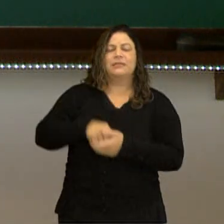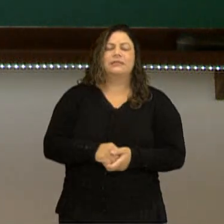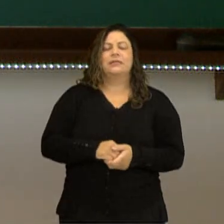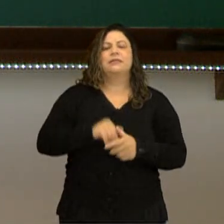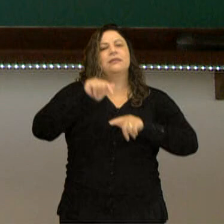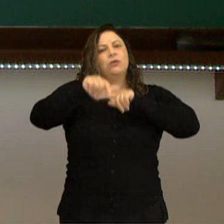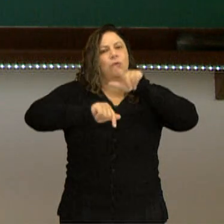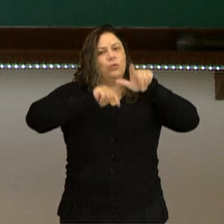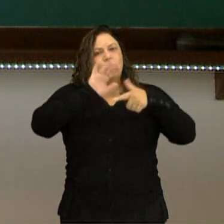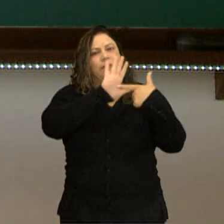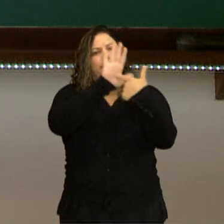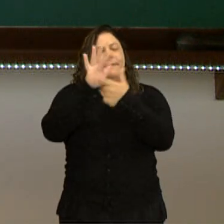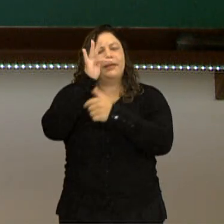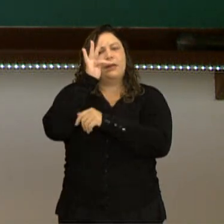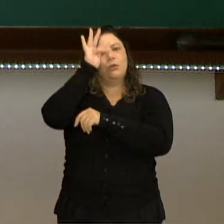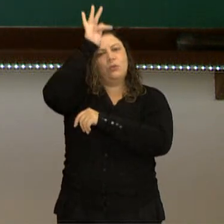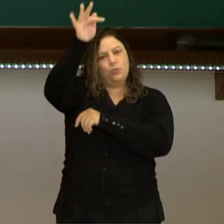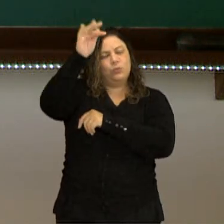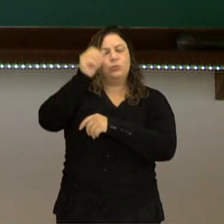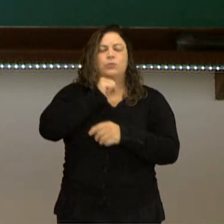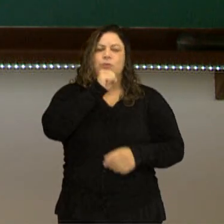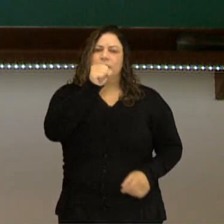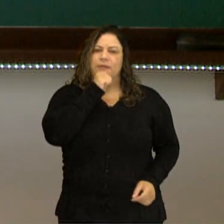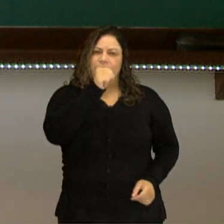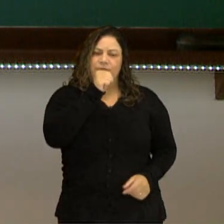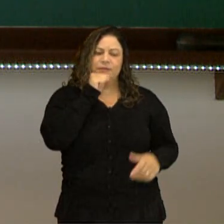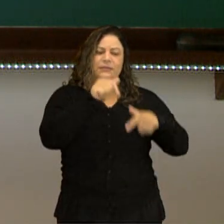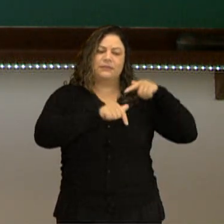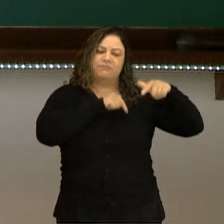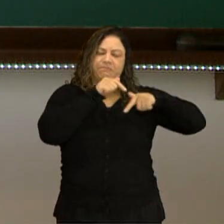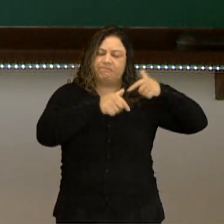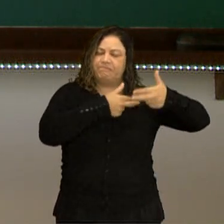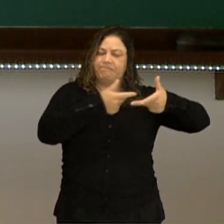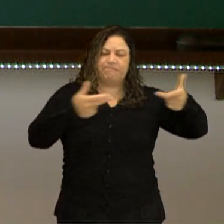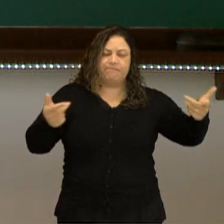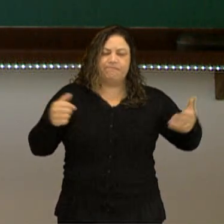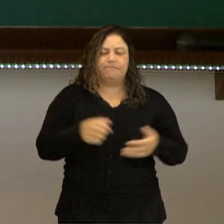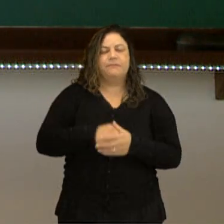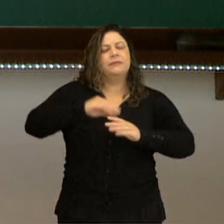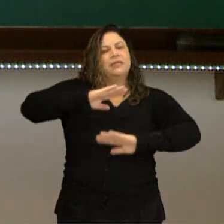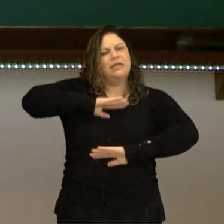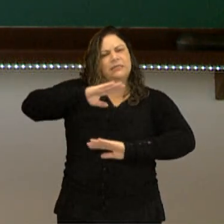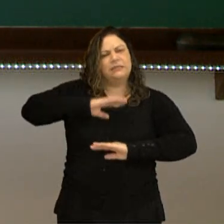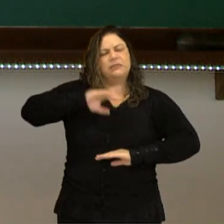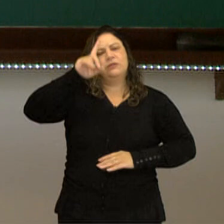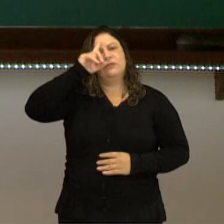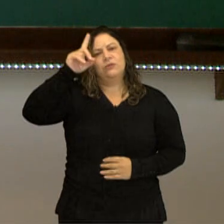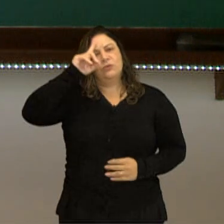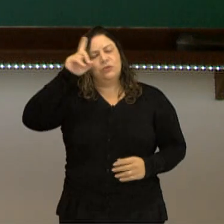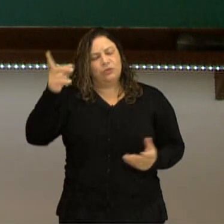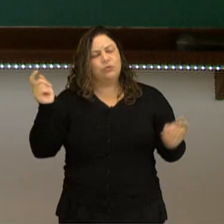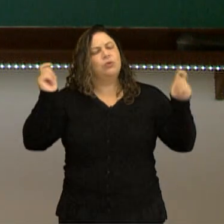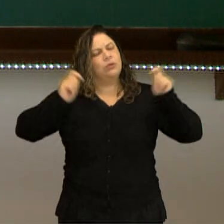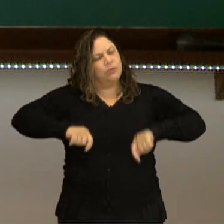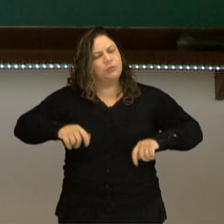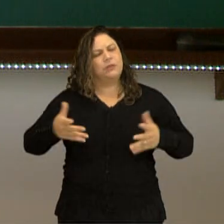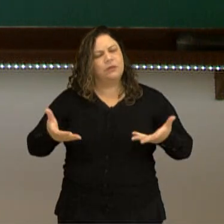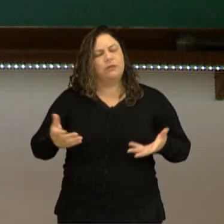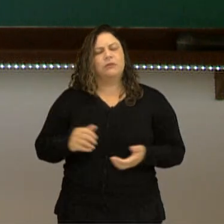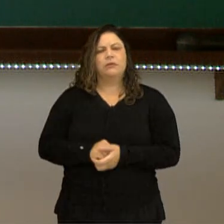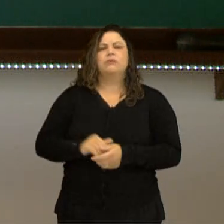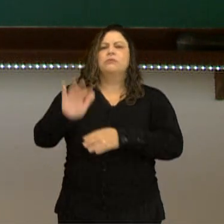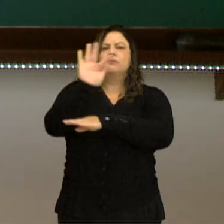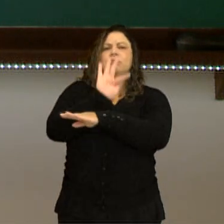futuramente, uma entrevista de emprego. Então, há situações no nosso dia a dia em que devemos empregar a